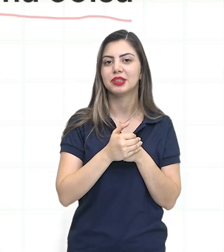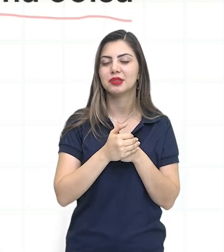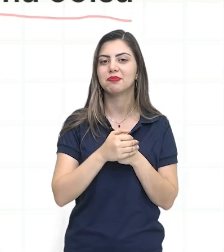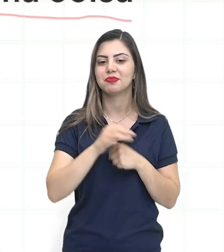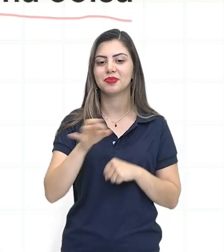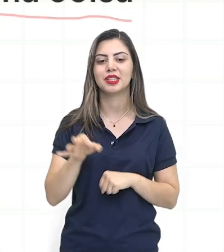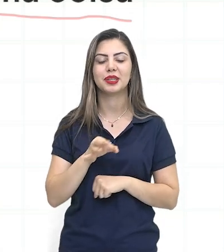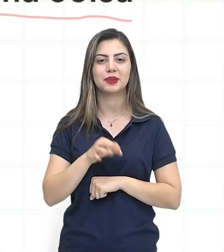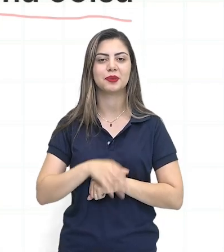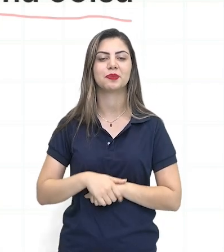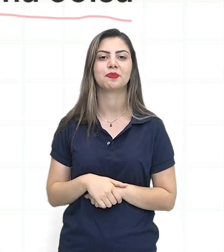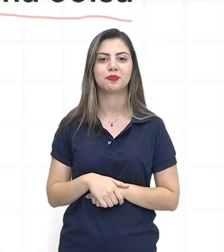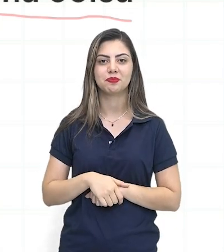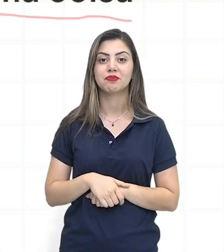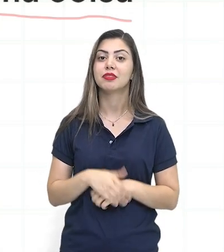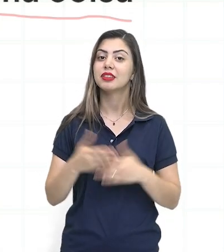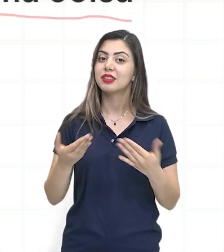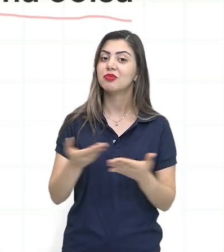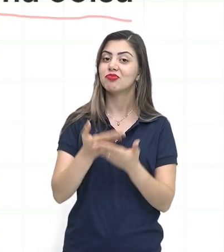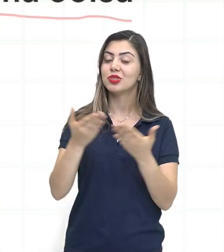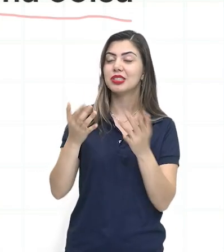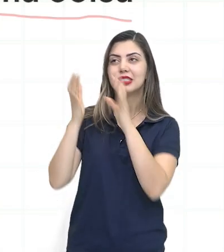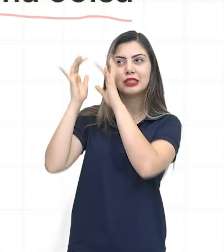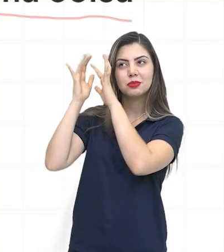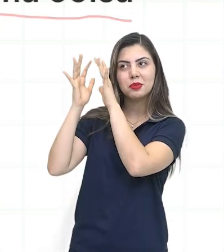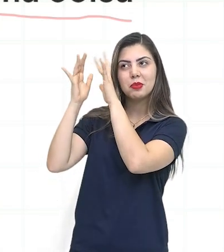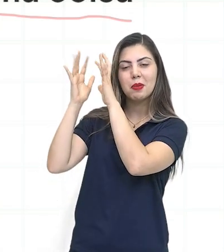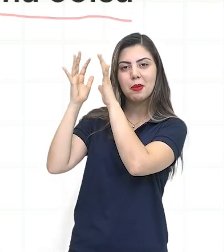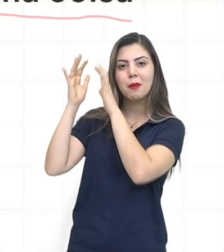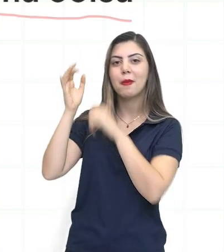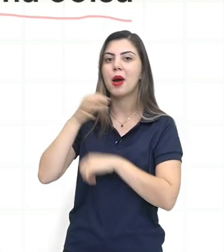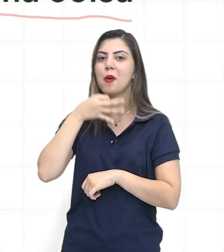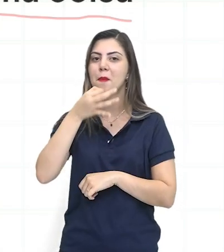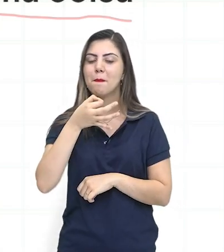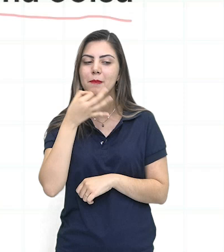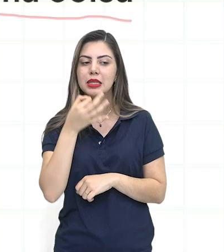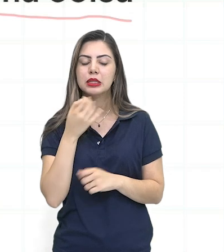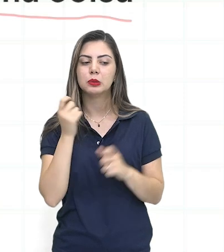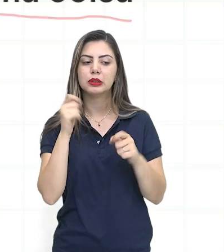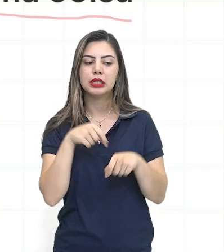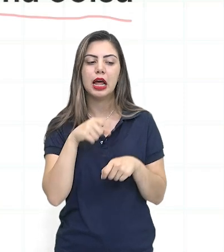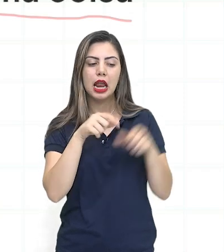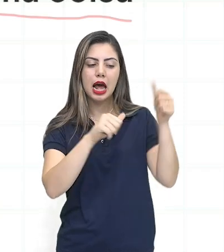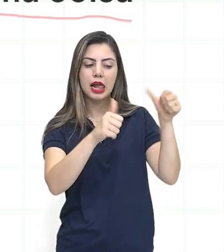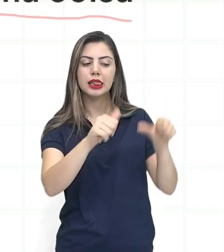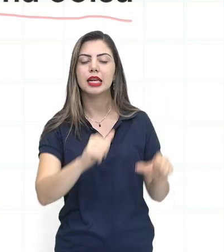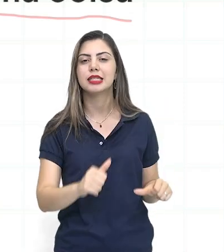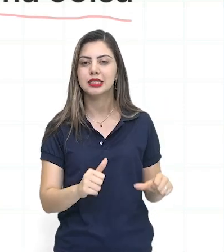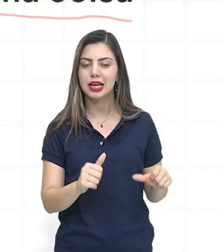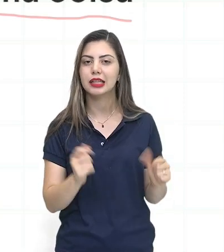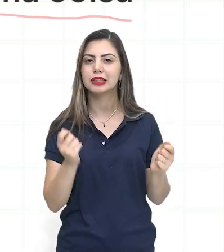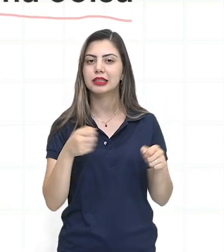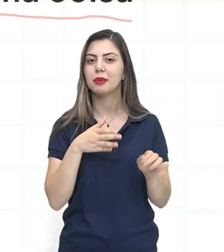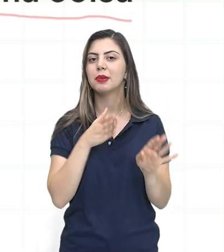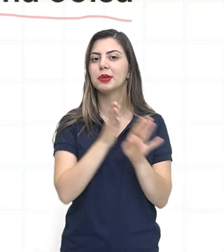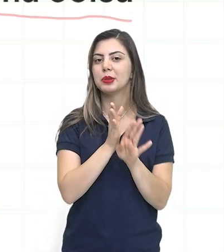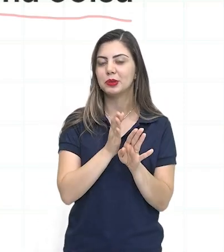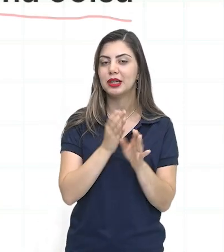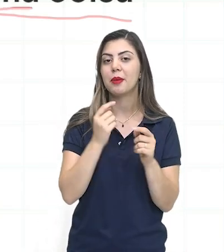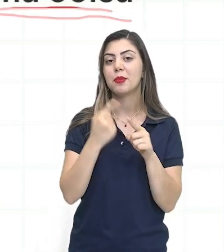É isso mesmo, do seu pensamento indutivo, partindo, né, do particular para o geral, partindo de uma